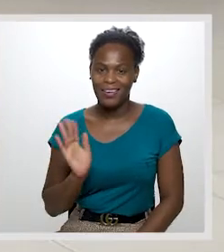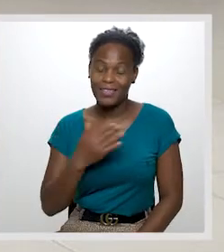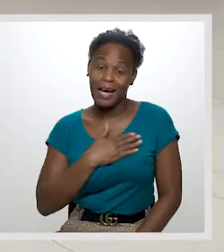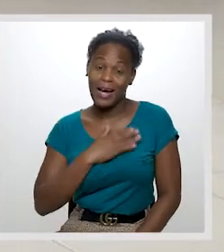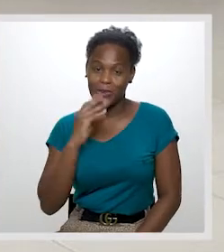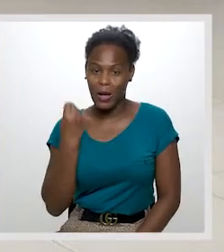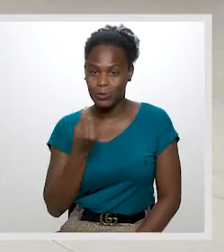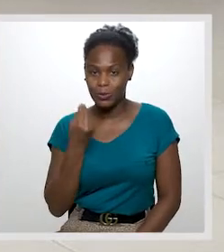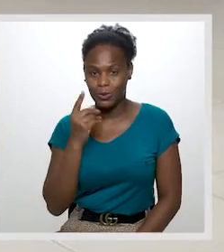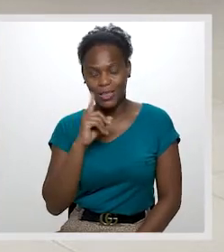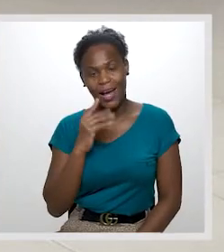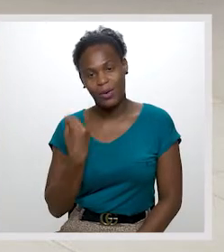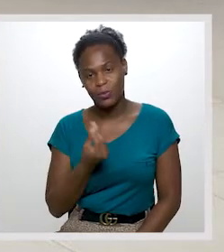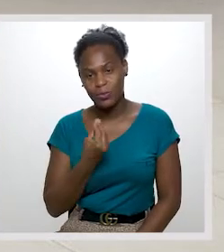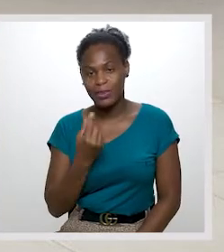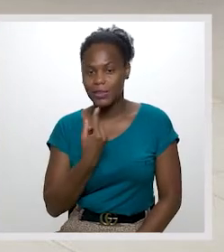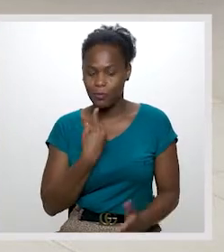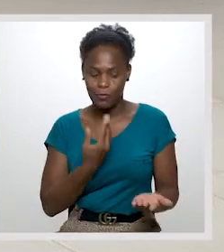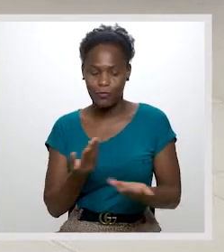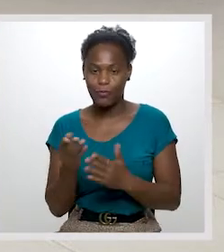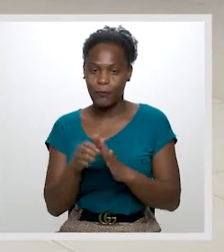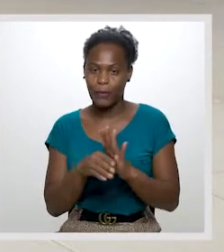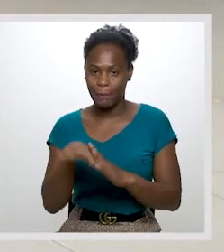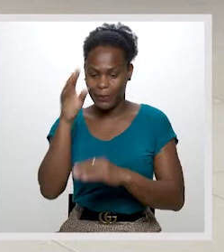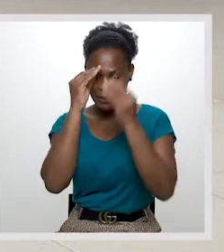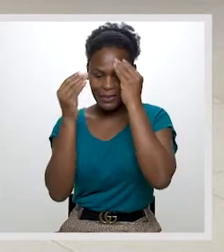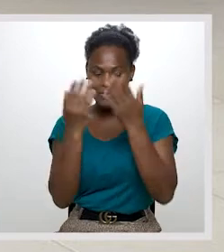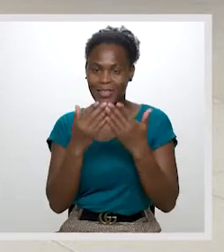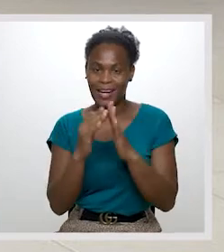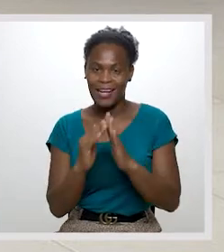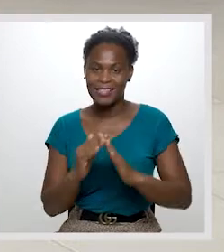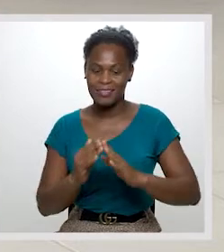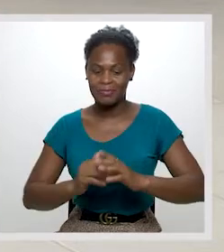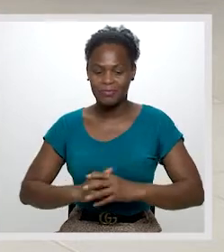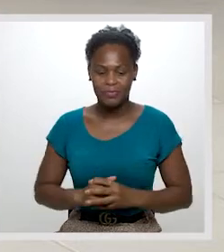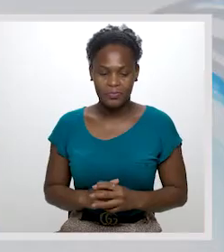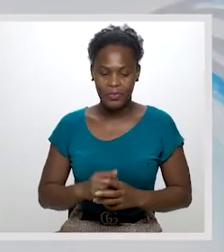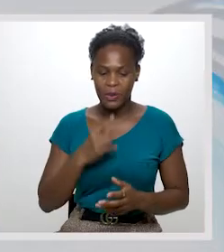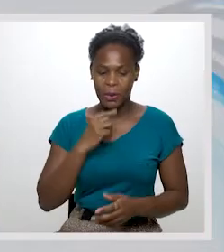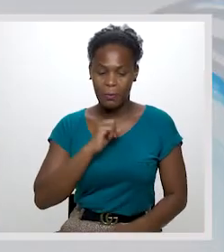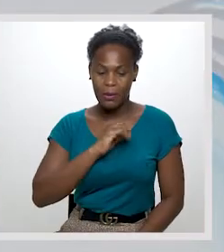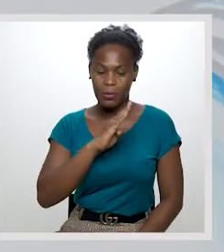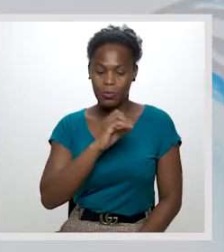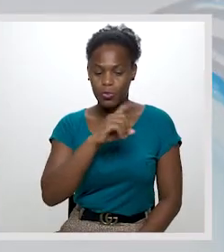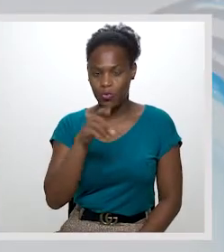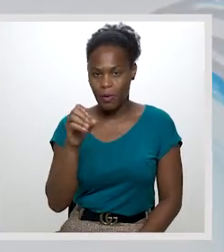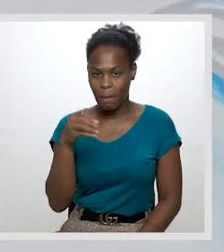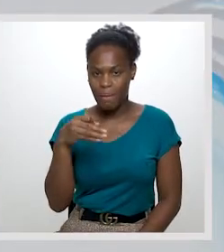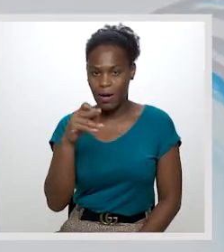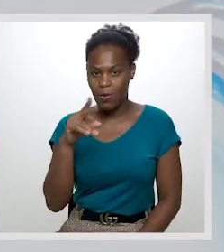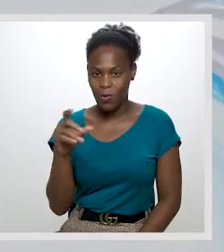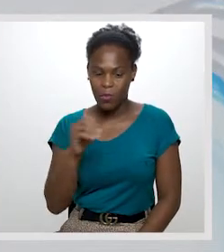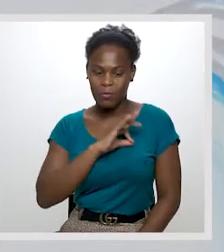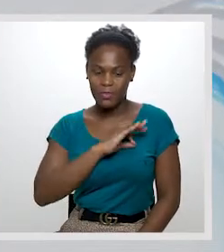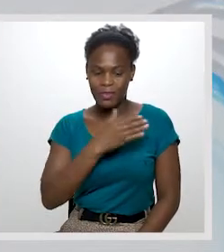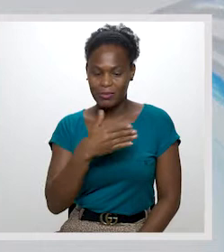Olá, caros alunos, caras alunas, sejam bem-vindos ao programa Aprender e Estudar em Casa. Meu nome é João Paulo Oliveira,